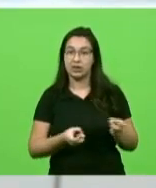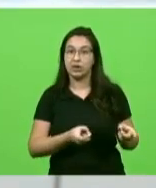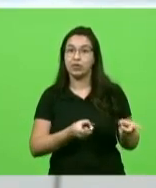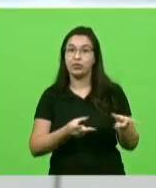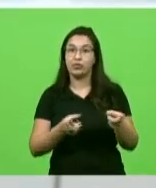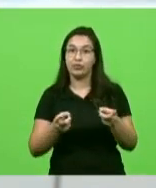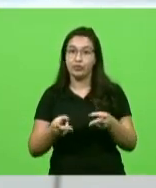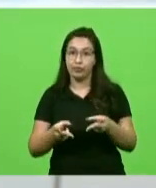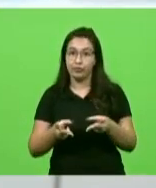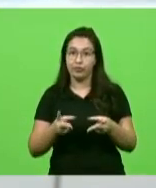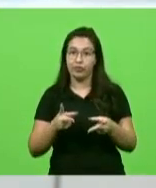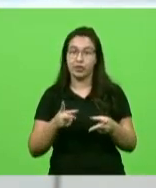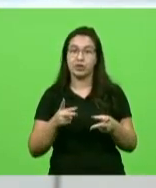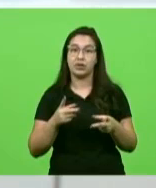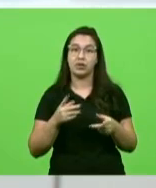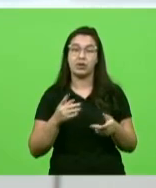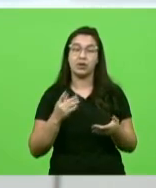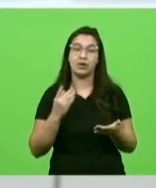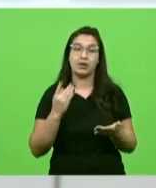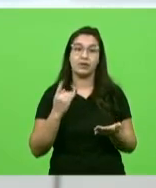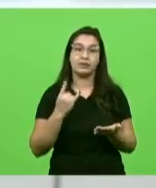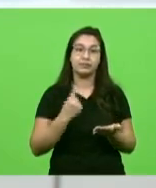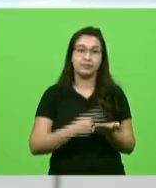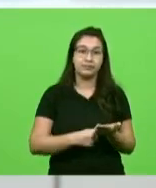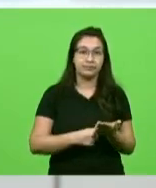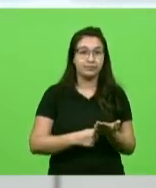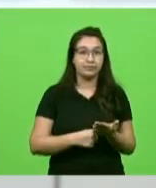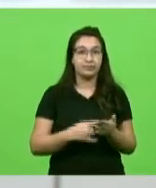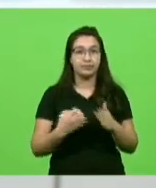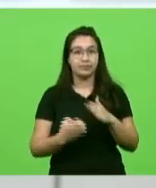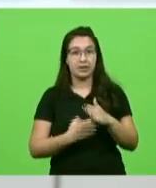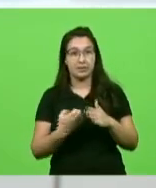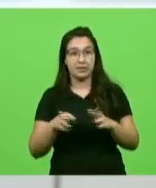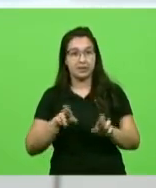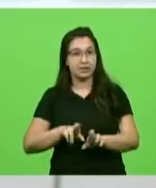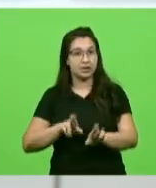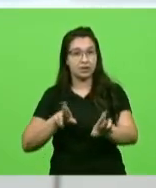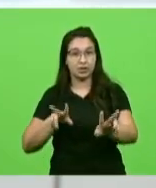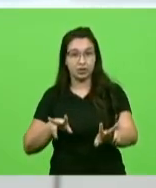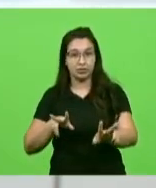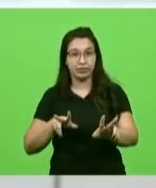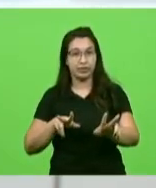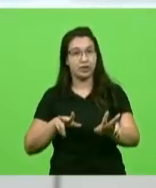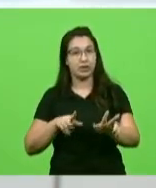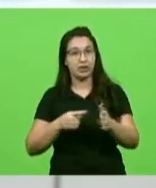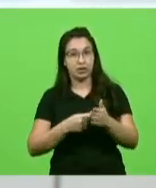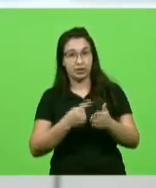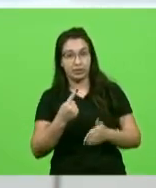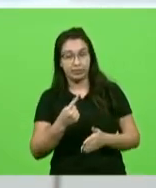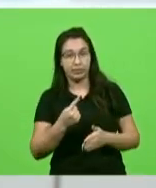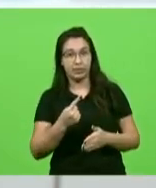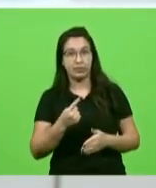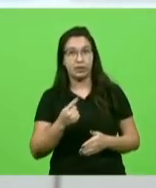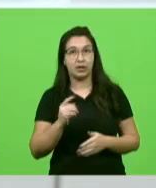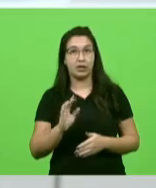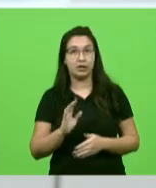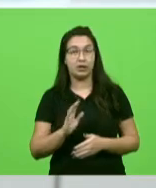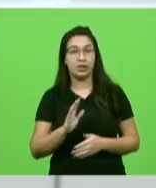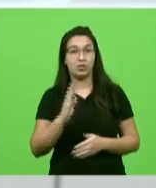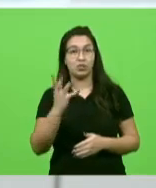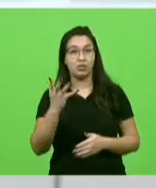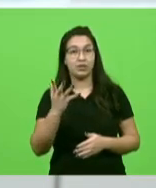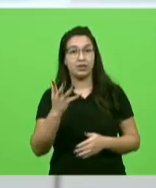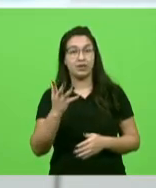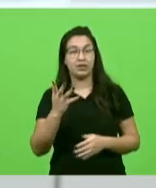se concretizar inclusive com empresa diferente da cima ocorrerá sem